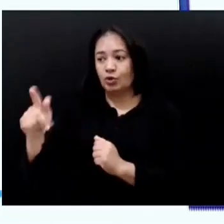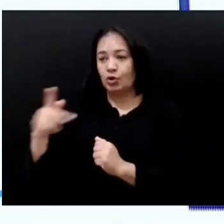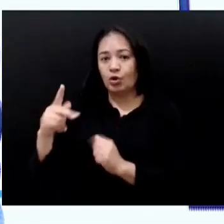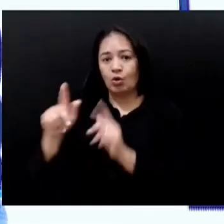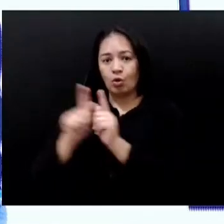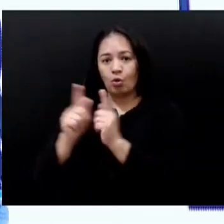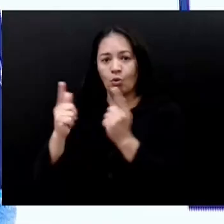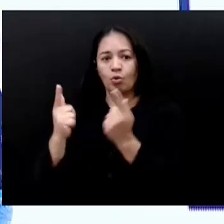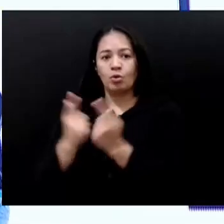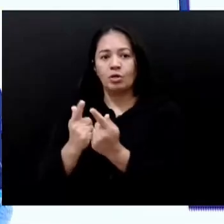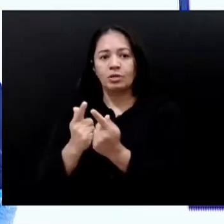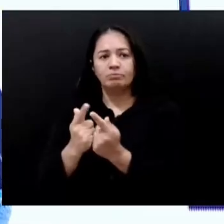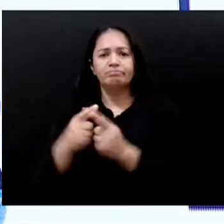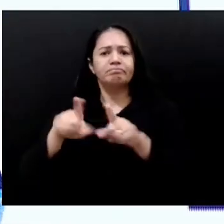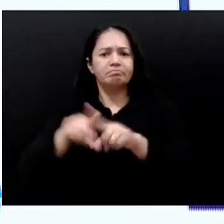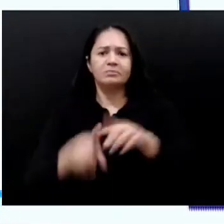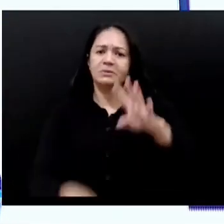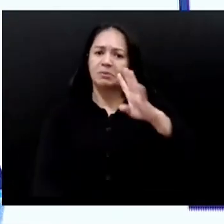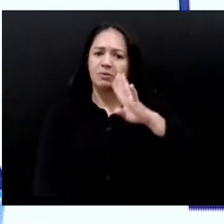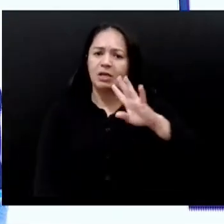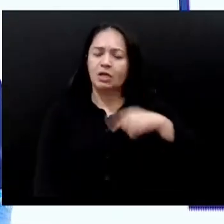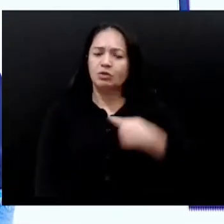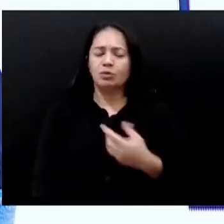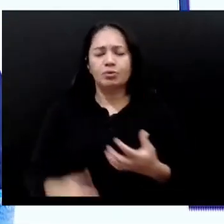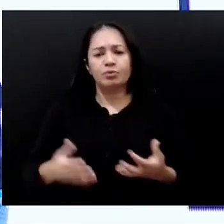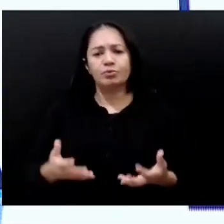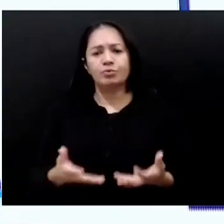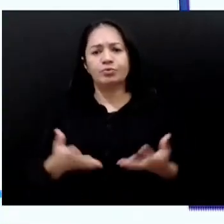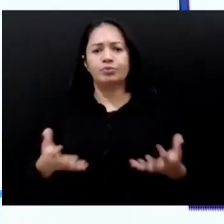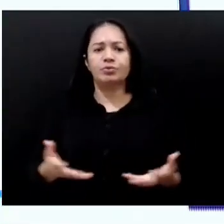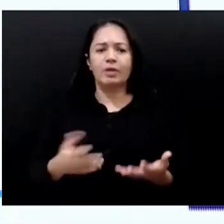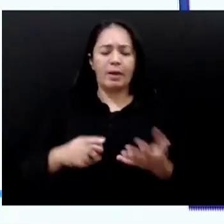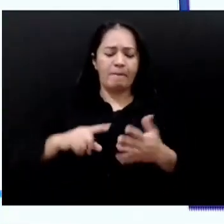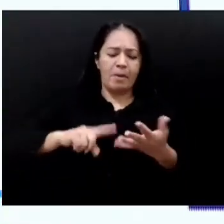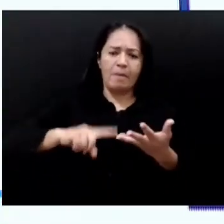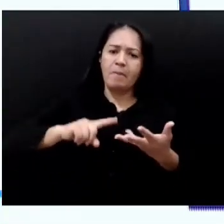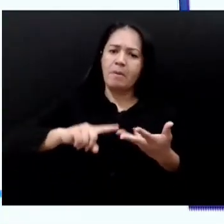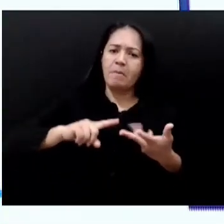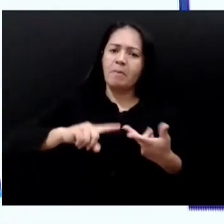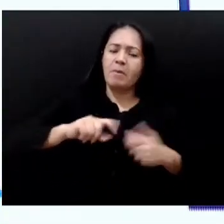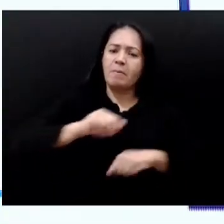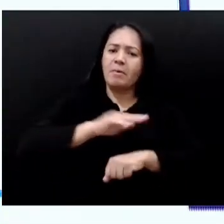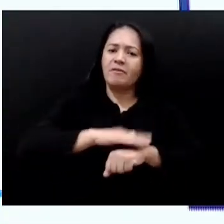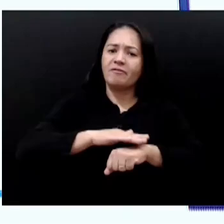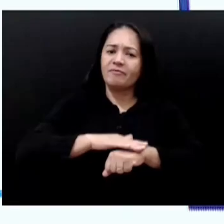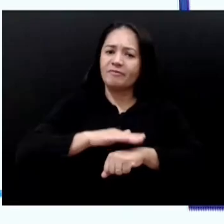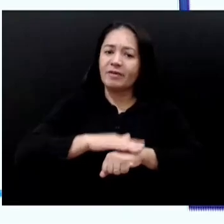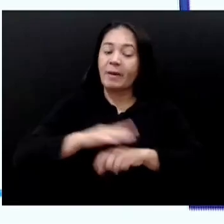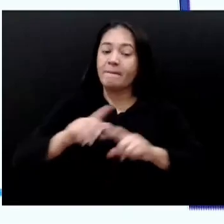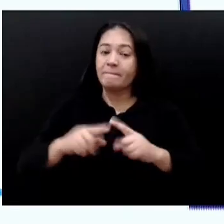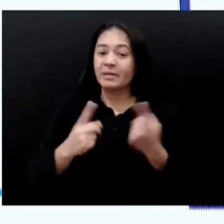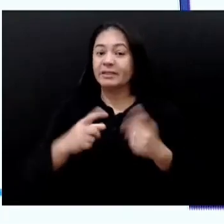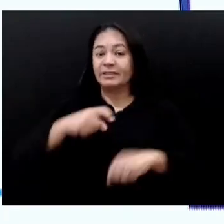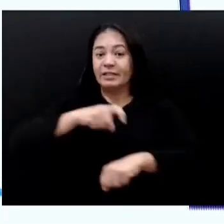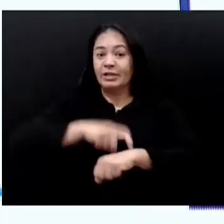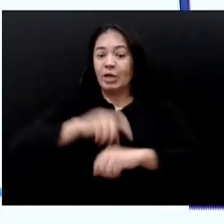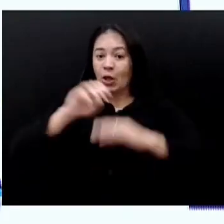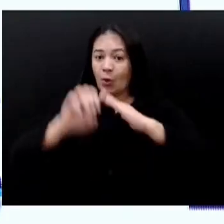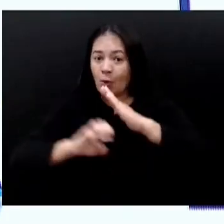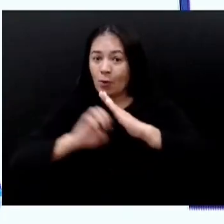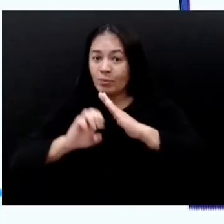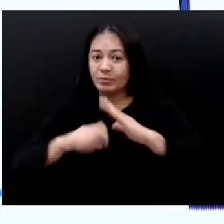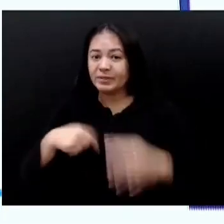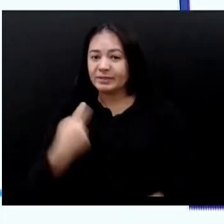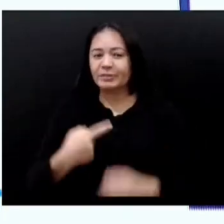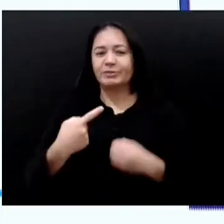legal, bacana, a gente incentiva, faz esse ecossistema, mas quando uma empresa da nossa cidade dá certo, às